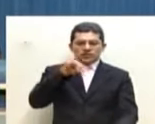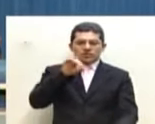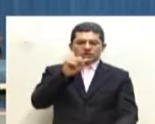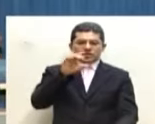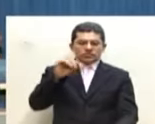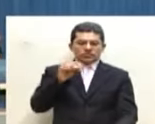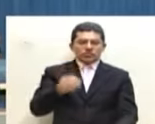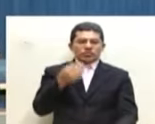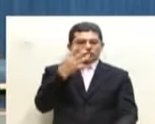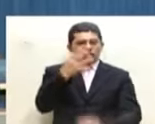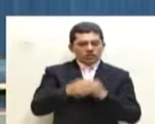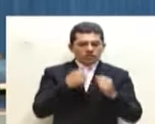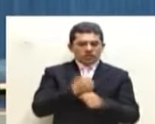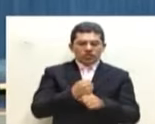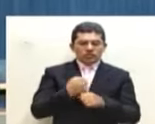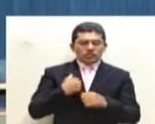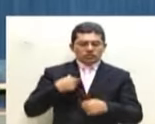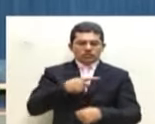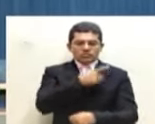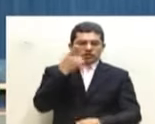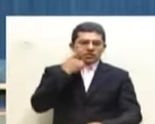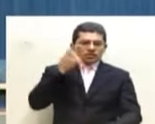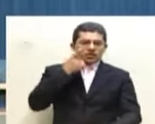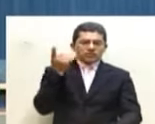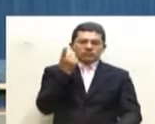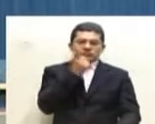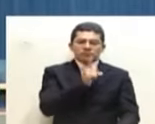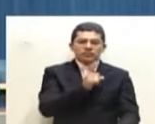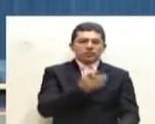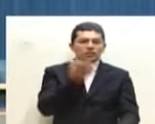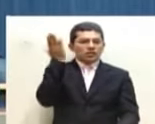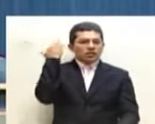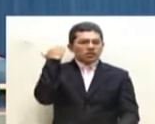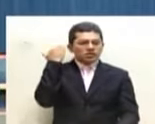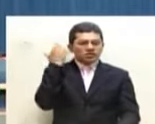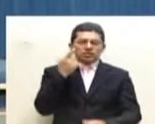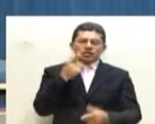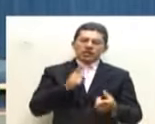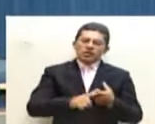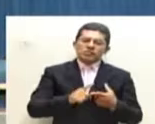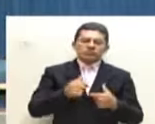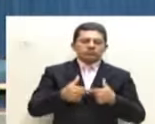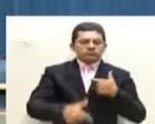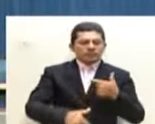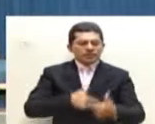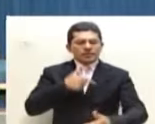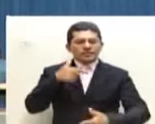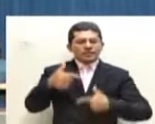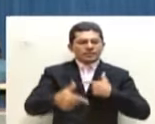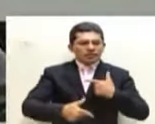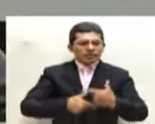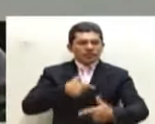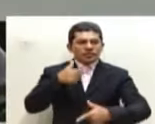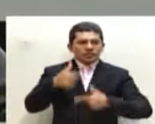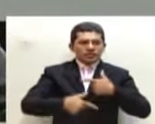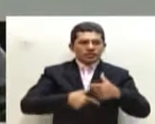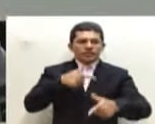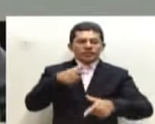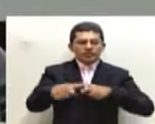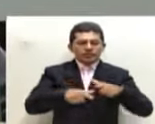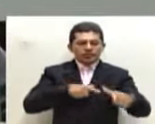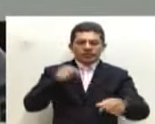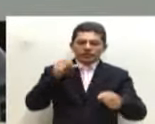mandato, como uma casa. Você vai construindo a casa e ao final, se for uma